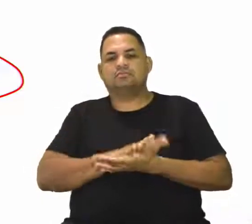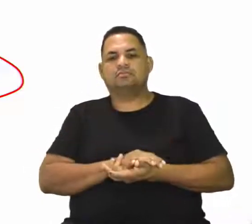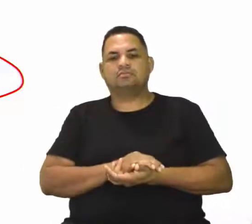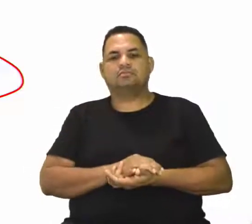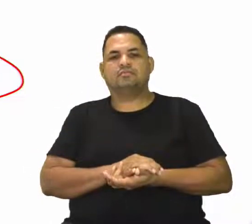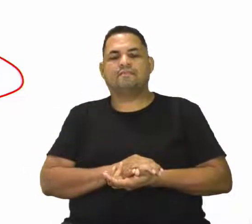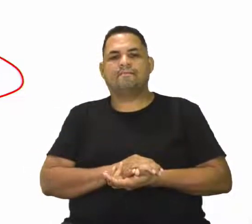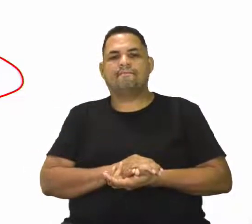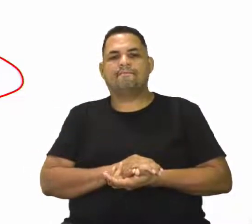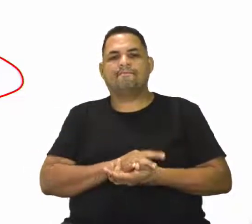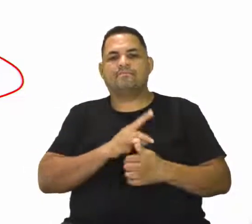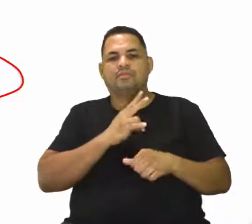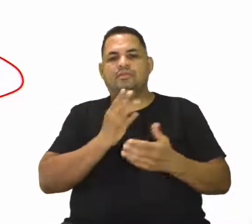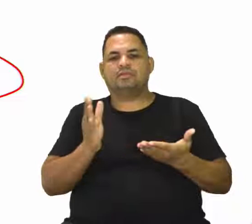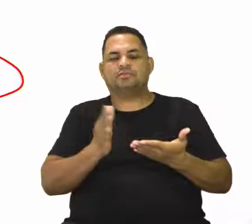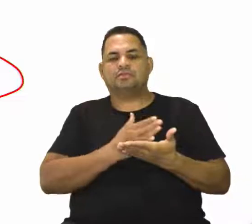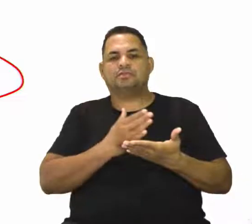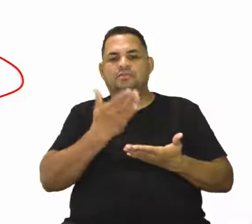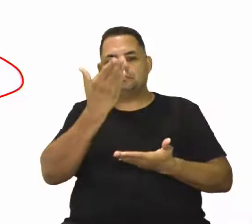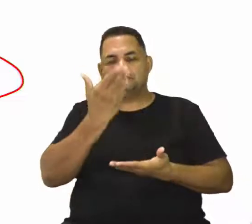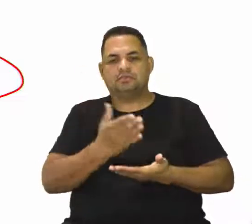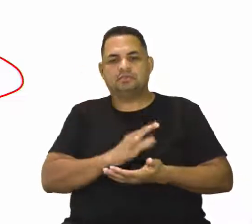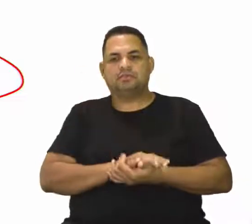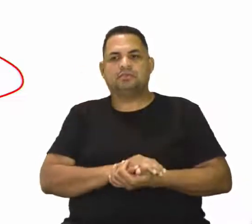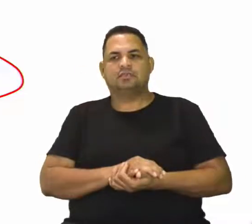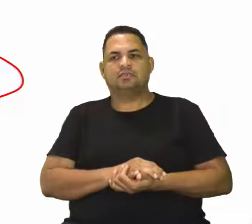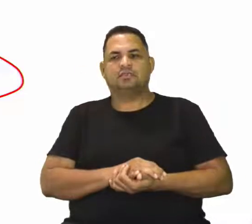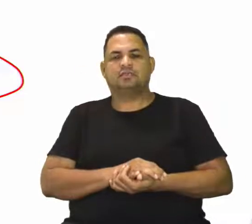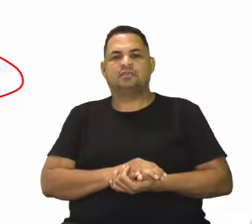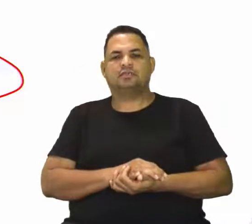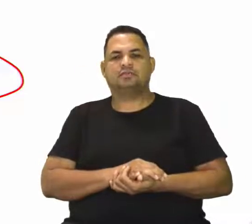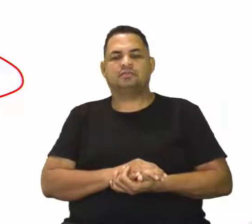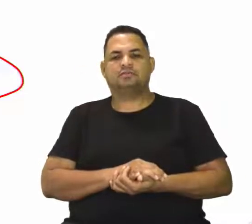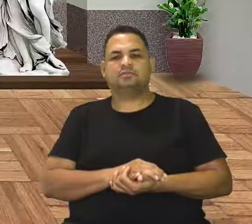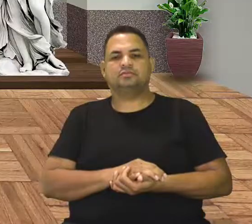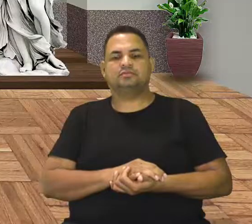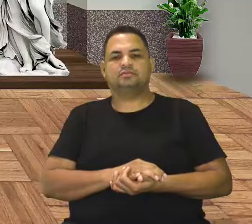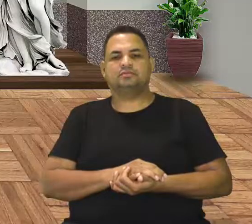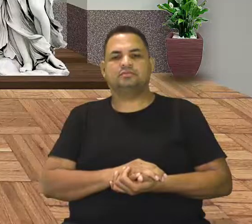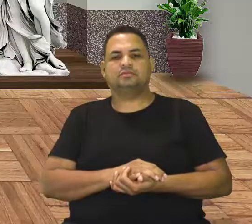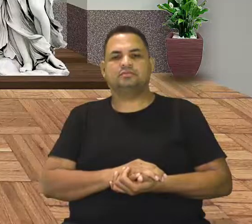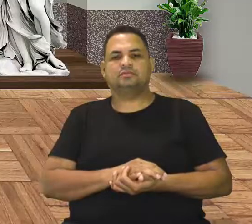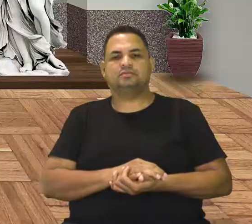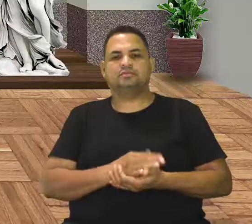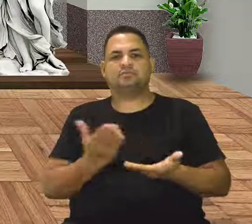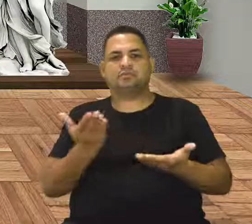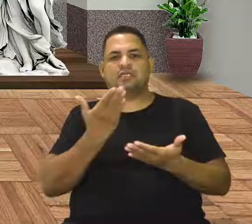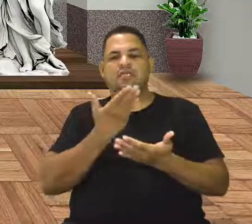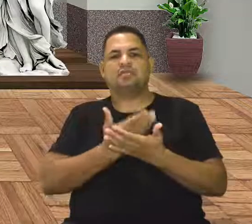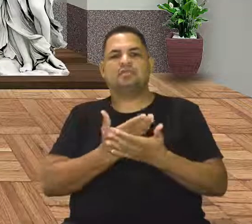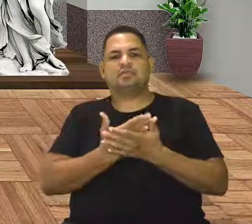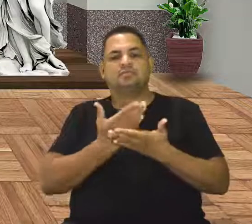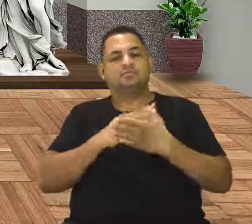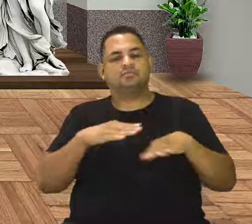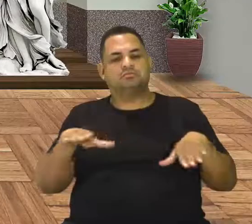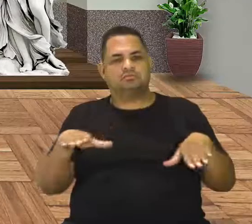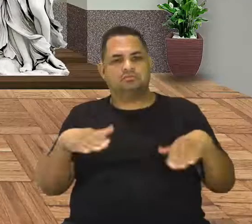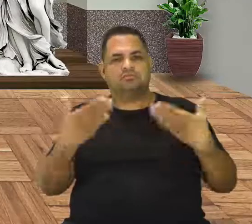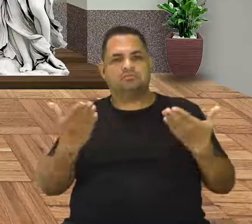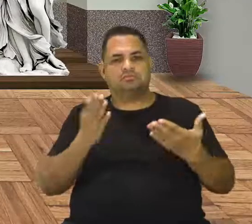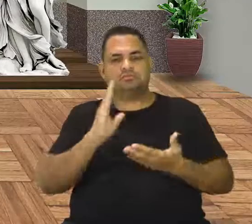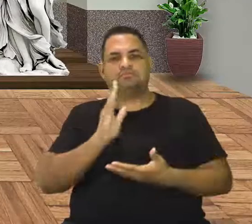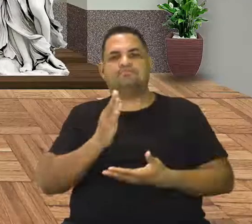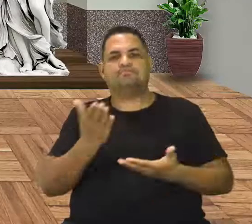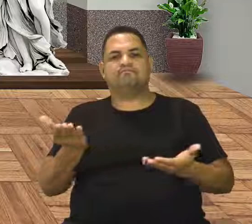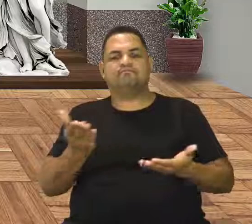desse material tá bom senhor isso infelizmente a nossa aula fica por aqui já